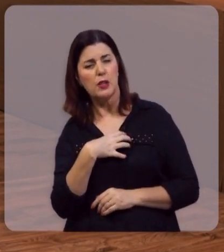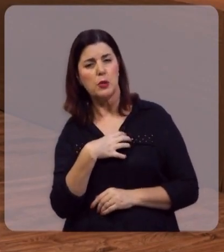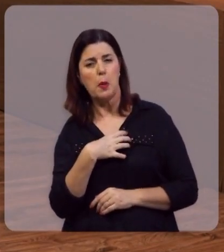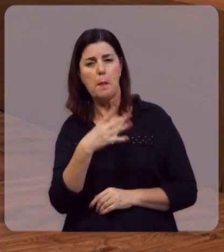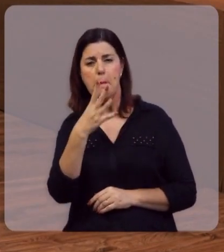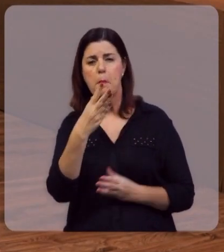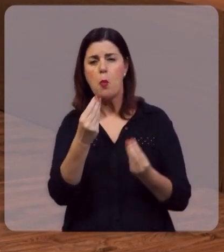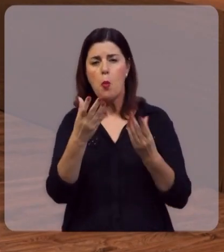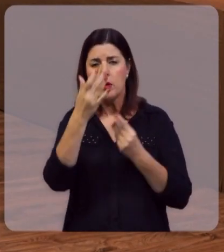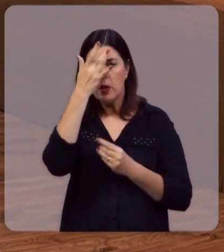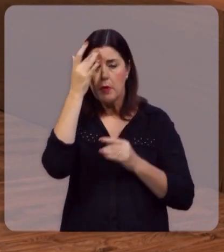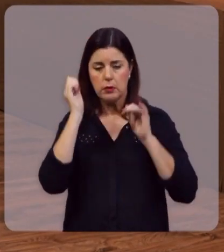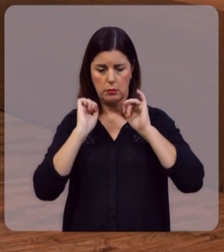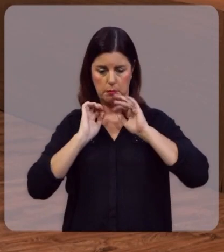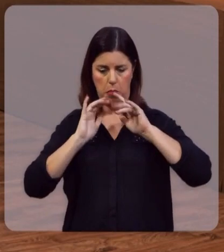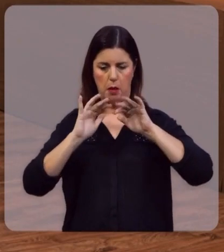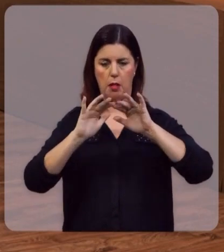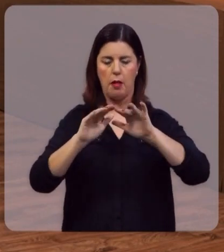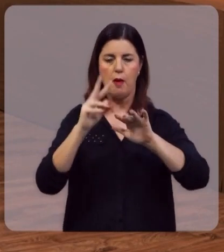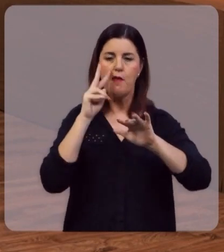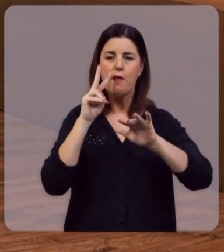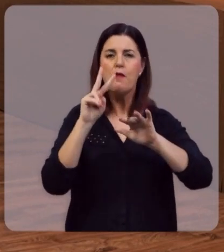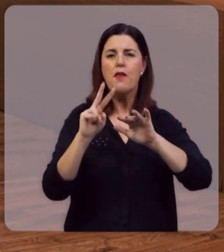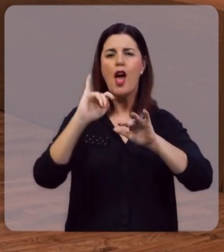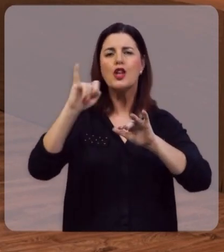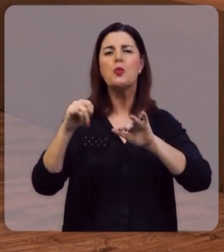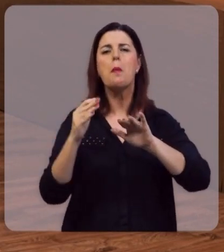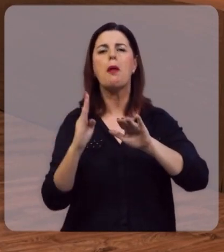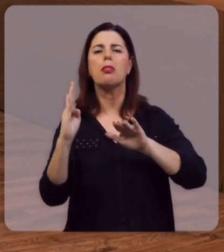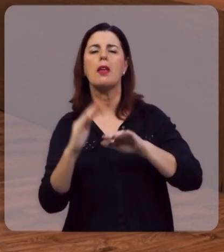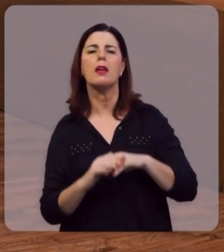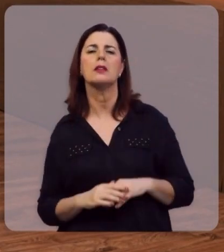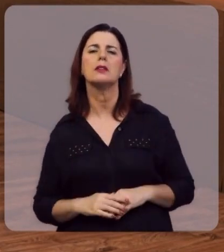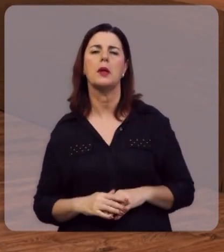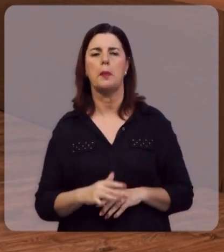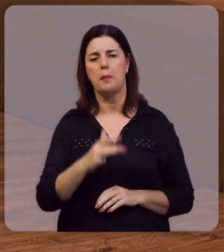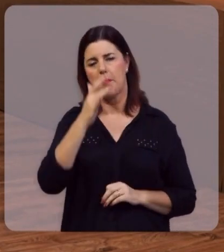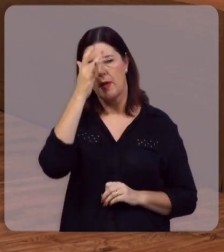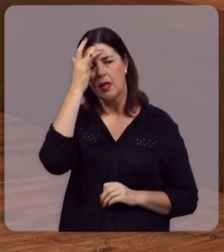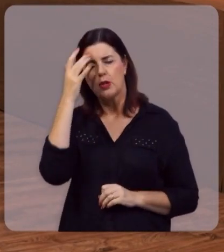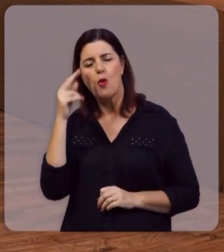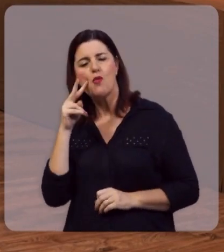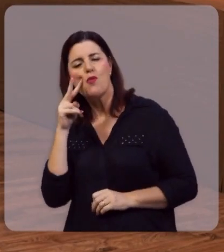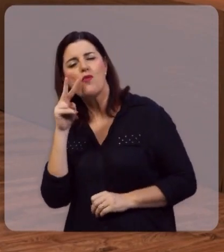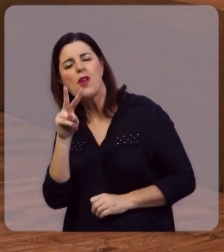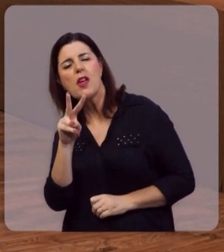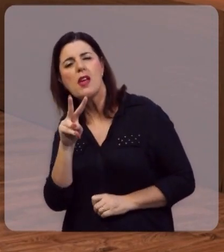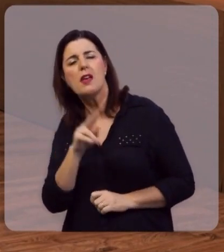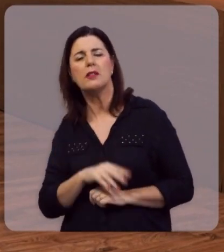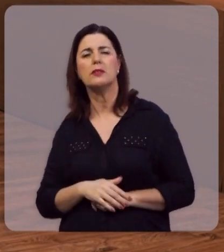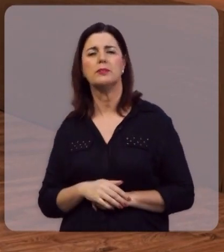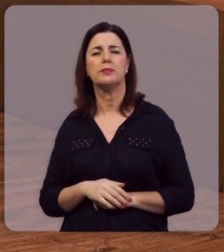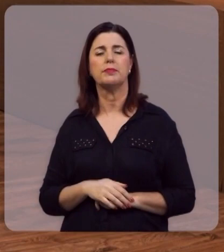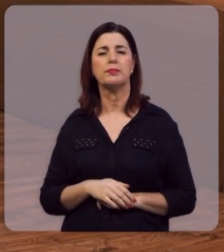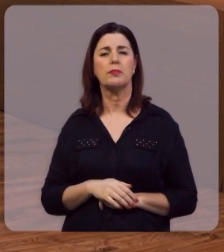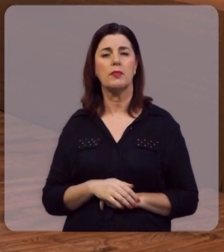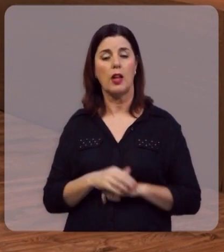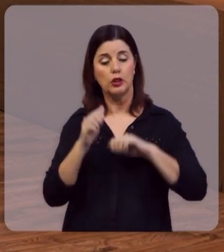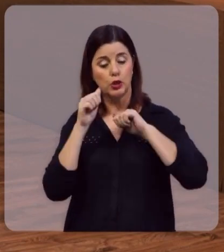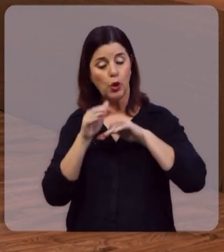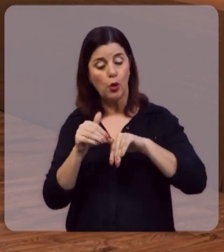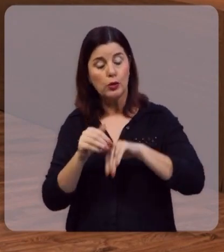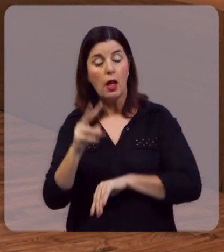ver que as multidões estão ouvindo João Batista. Os publicanos estão ouvindo João Batista.